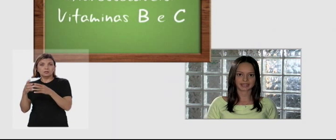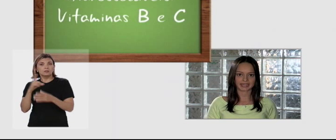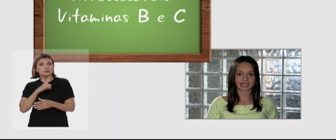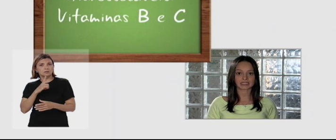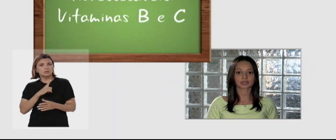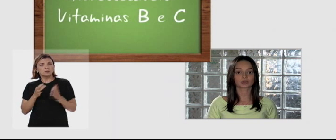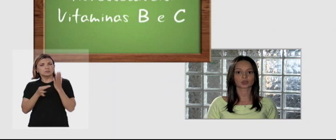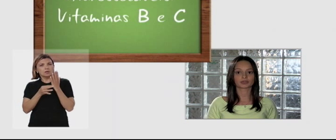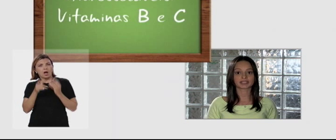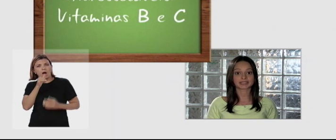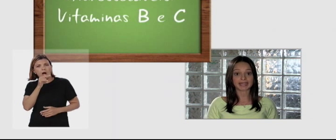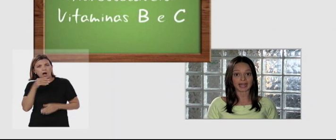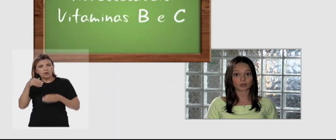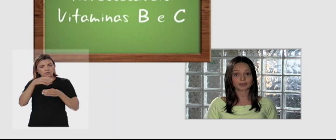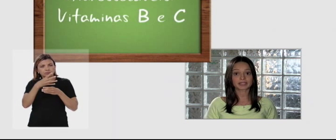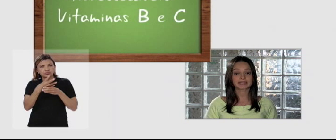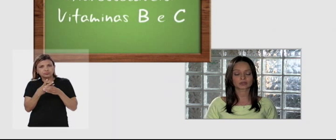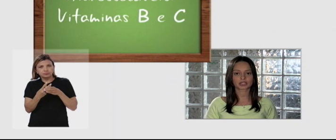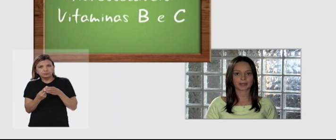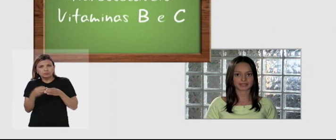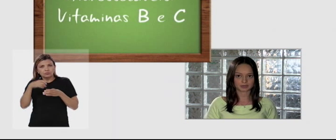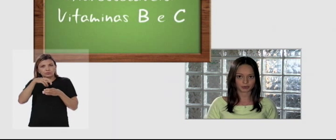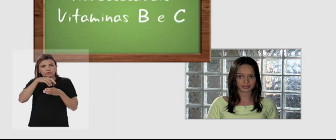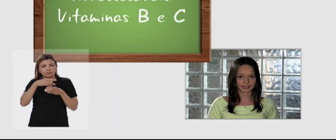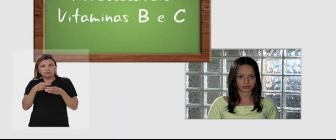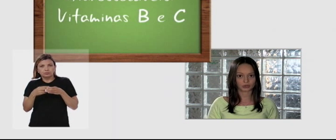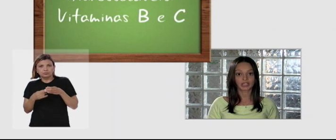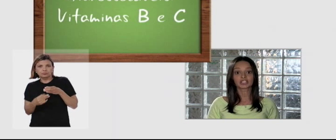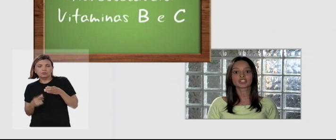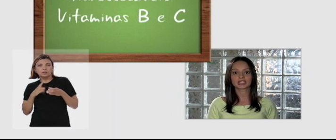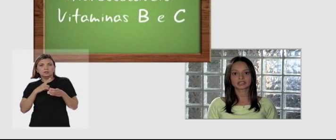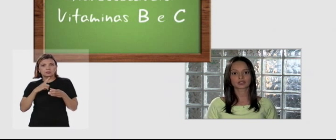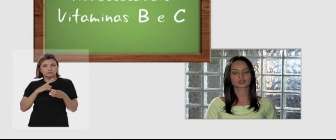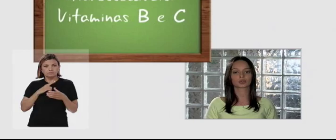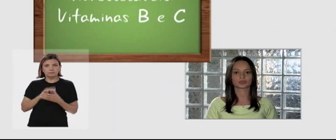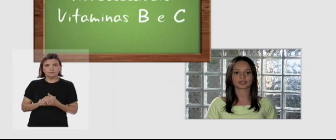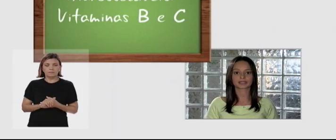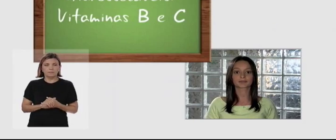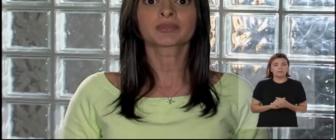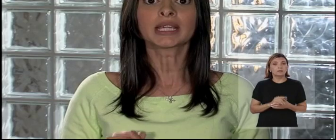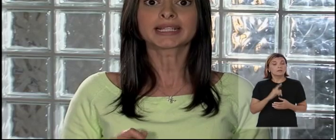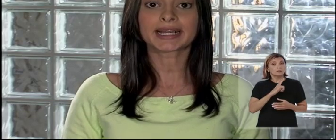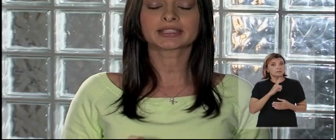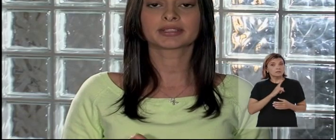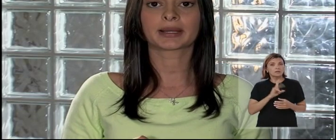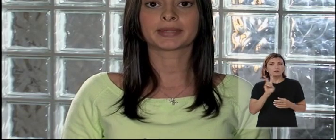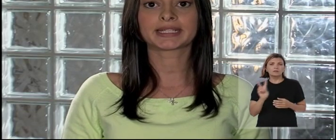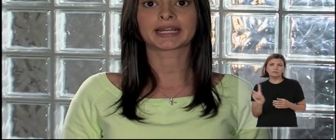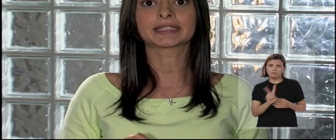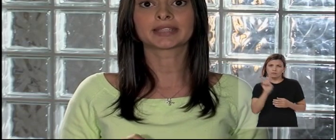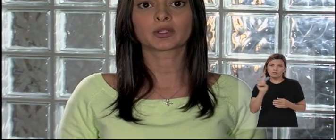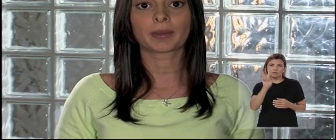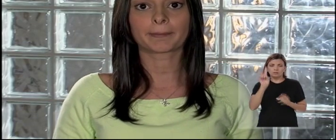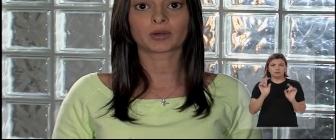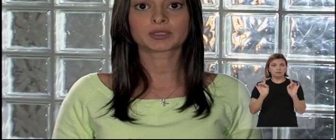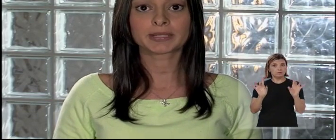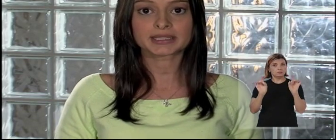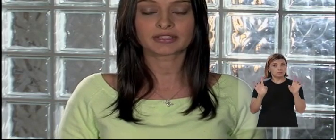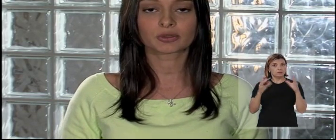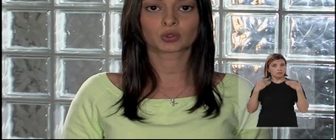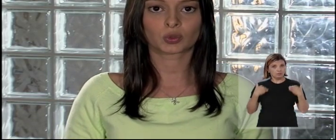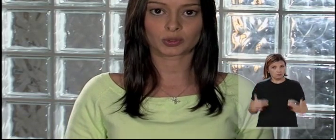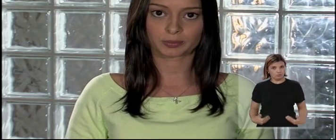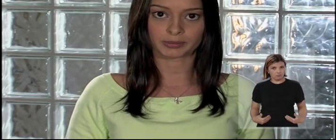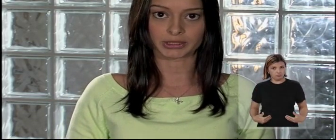vitamina C, elas são solúveis em água e são chamadas, portanto, de hidrossolúveis. Cada vitamina tem um papel